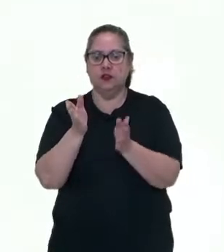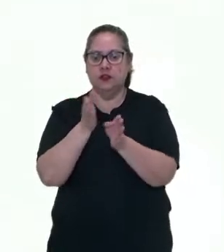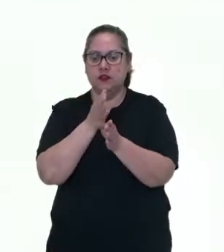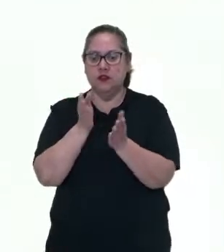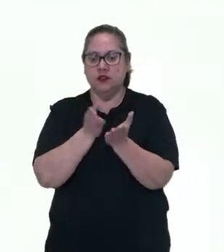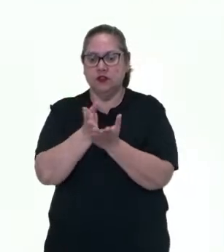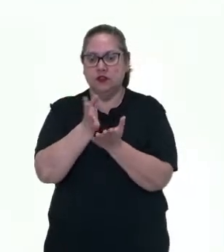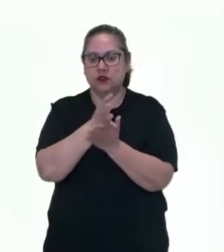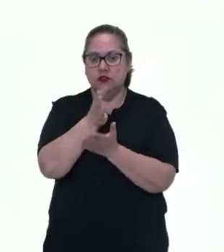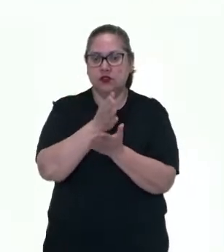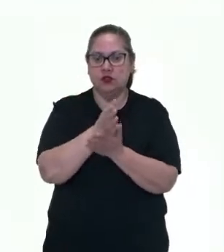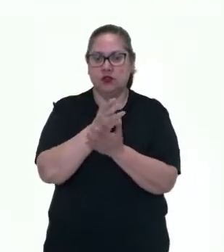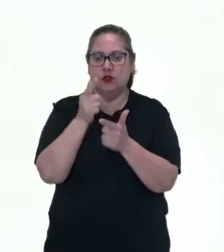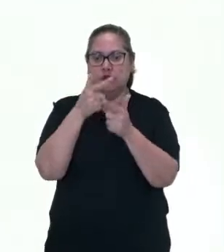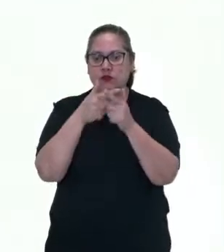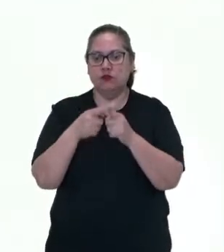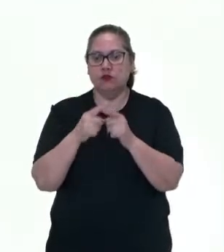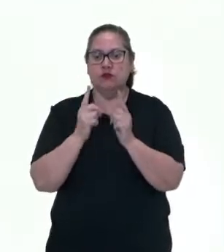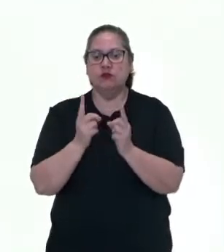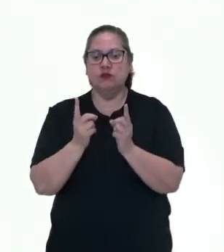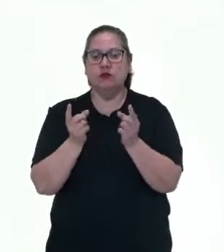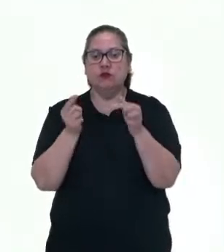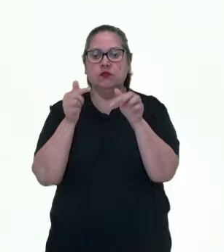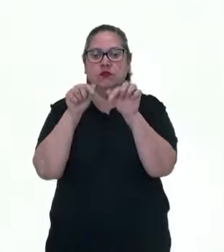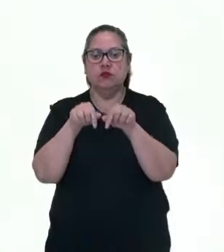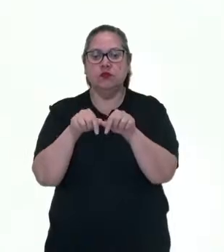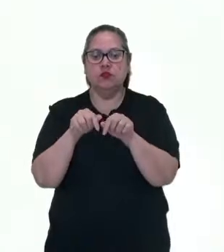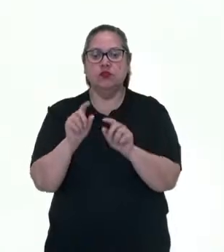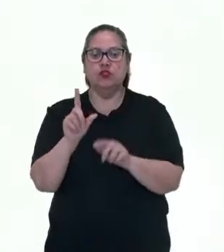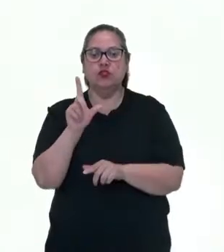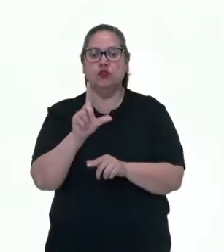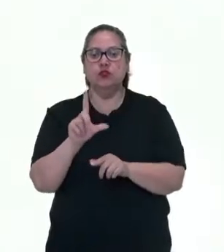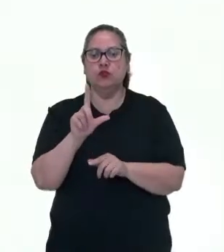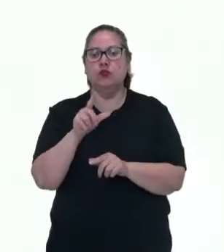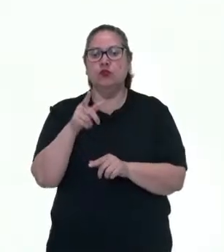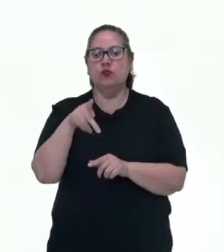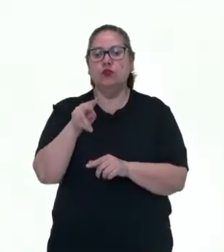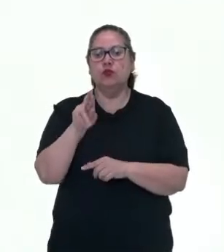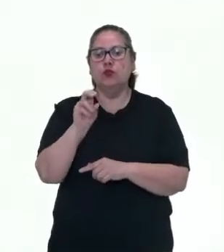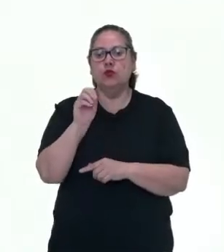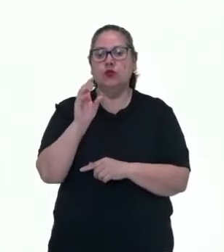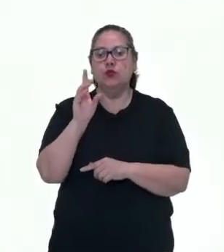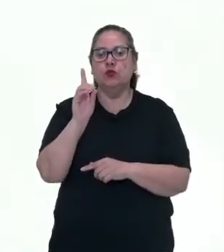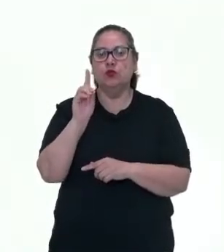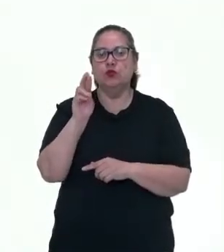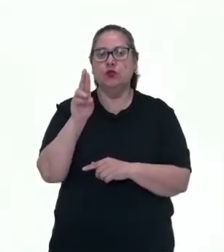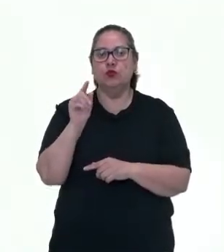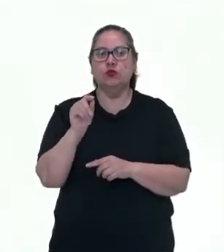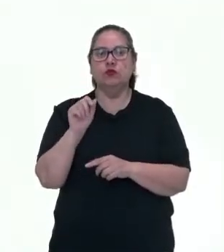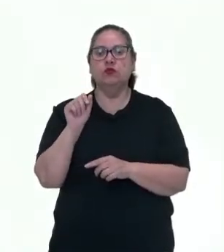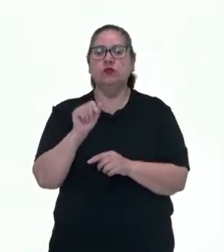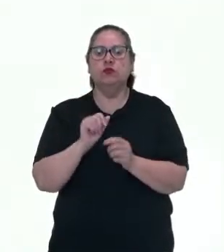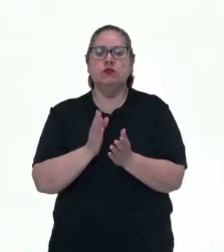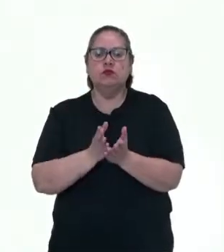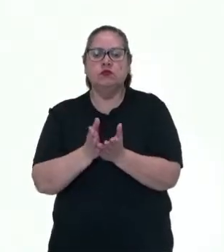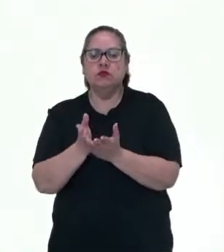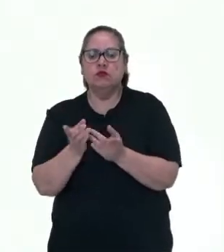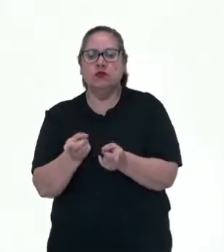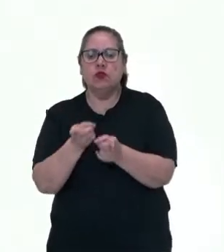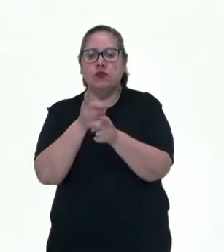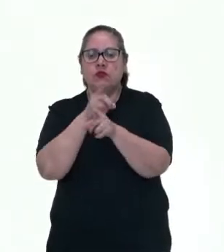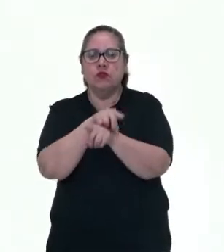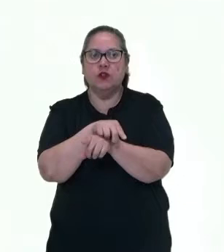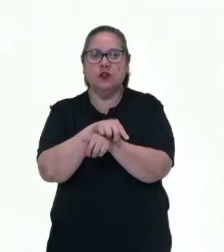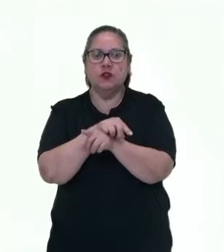fatoração é colocar uma expressão na forma de um produto, na forma de uma multiplicação. Por isso que ela acaba sendo o caminho